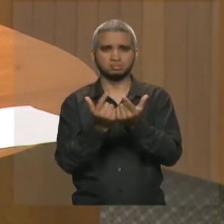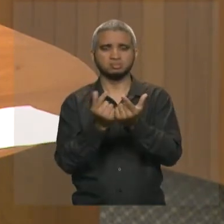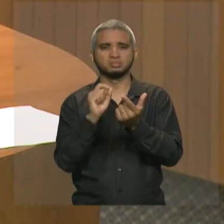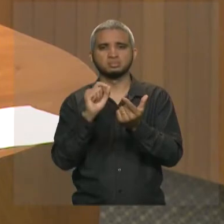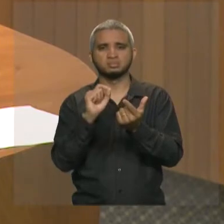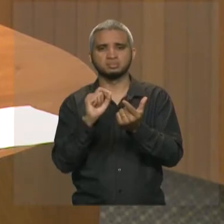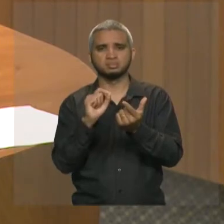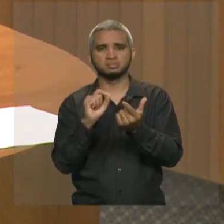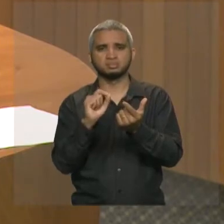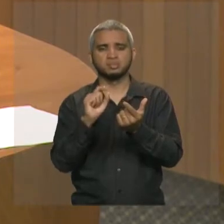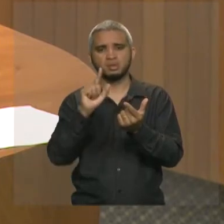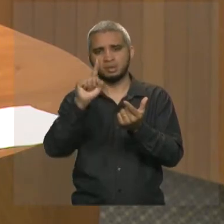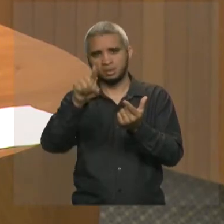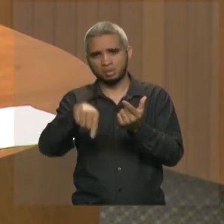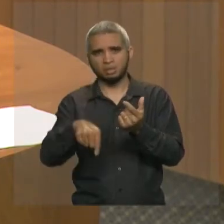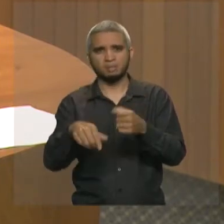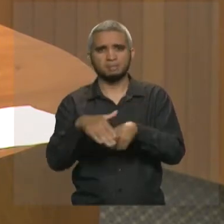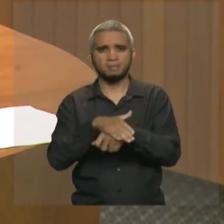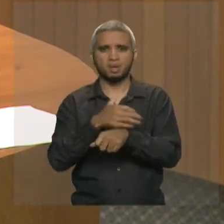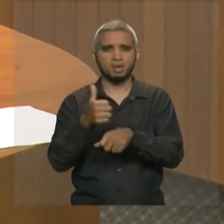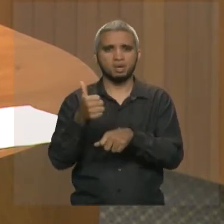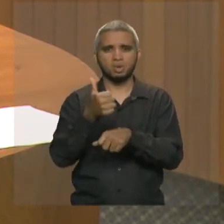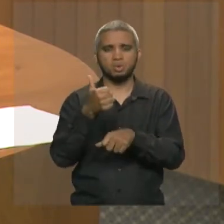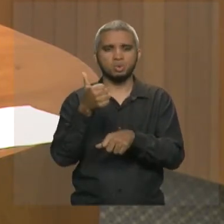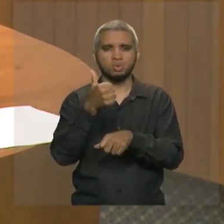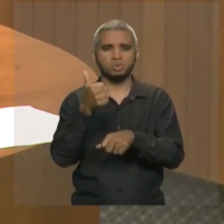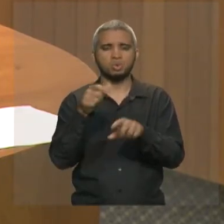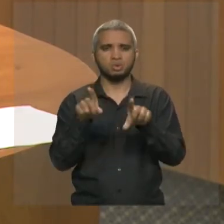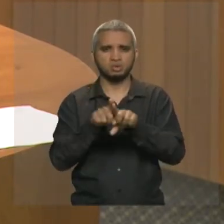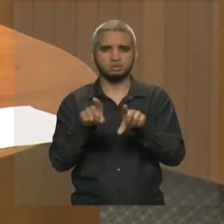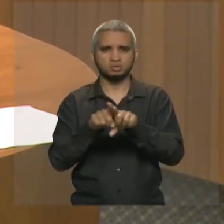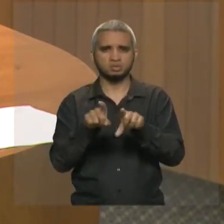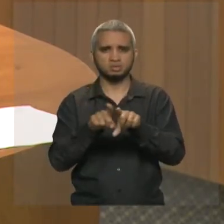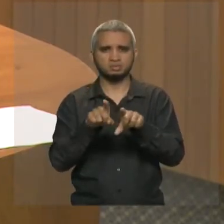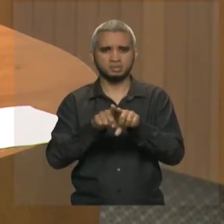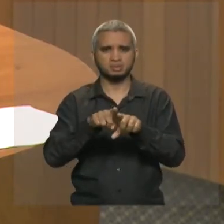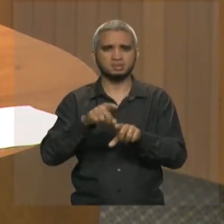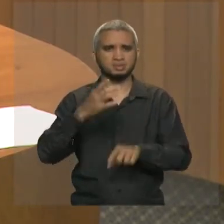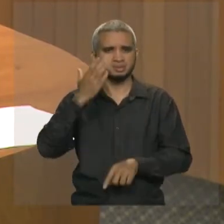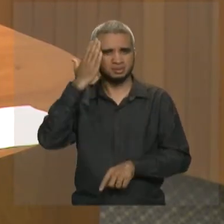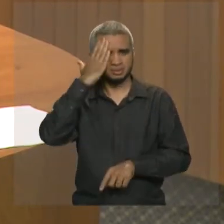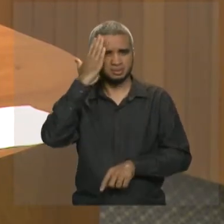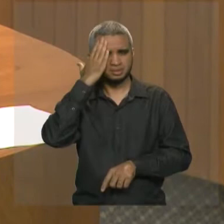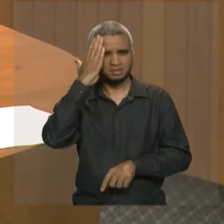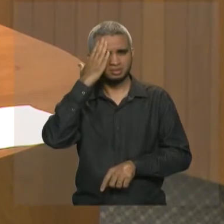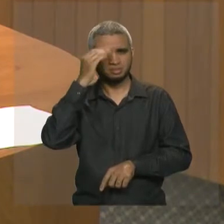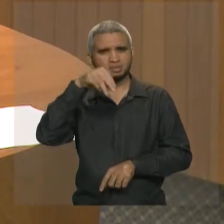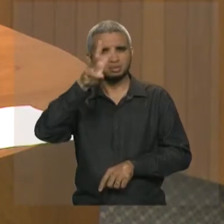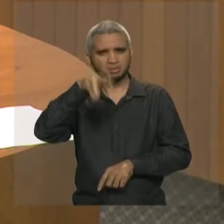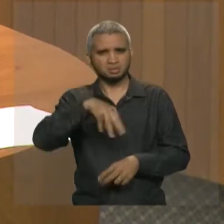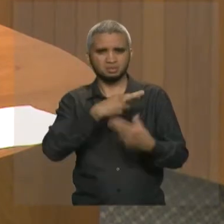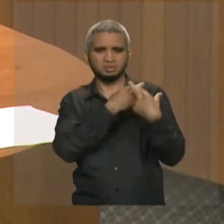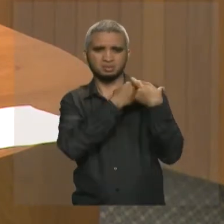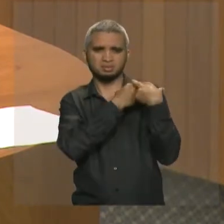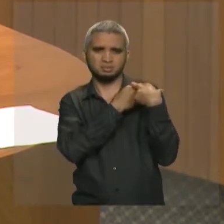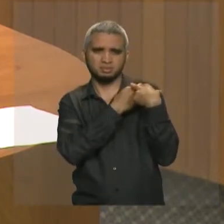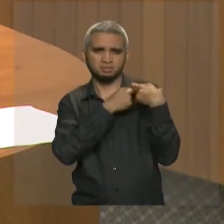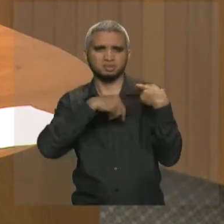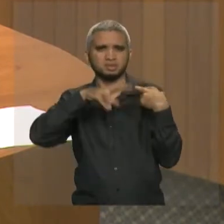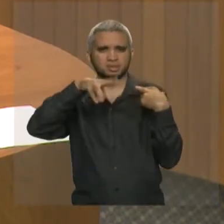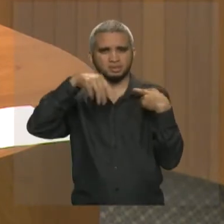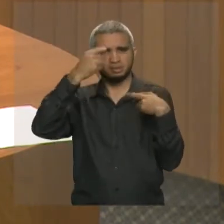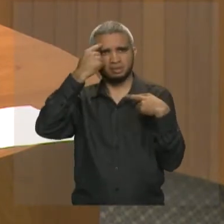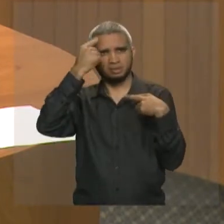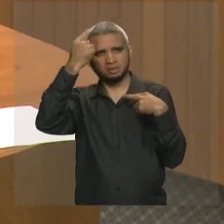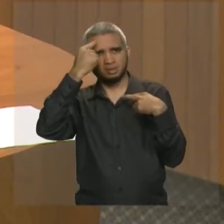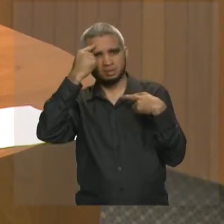rubrica em determinada matéria de iniciativa desse ou daquele parlamentar. Entretanto, por dever de justiça,